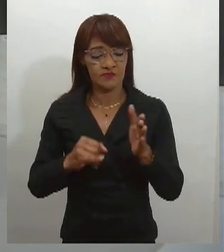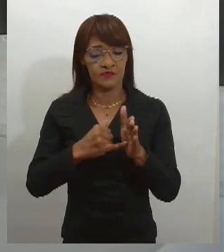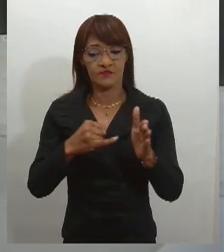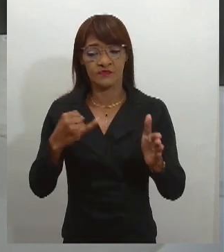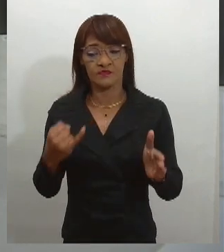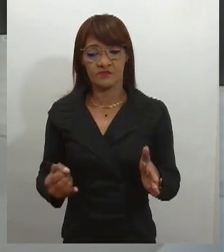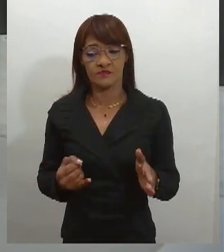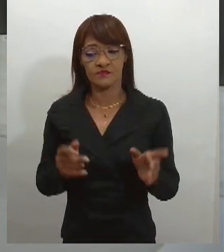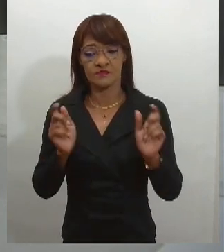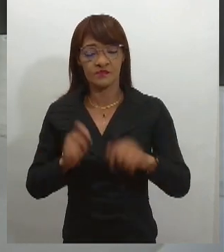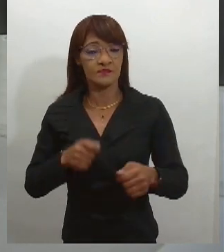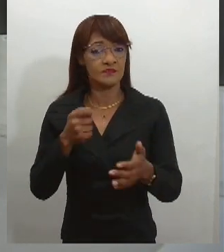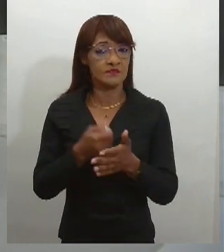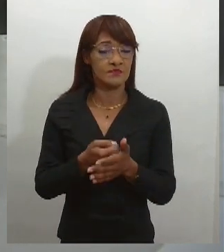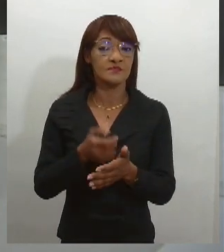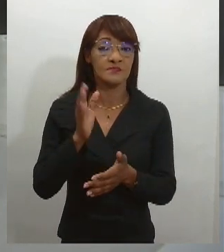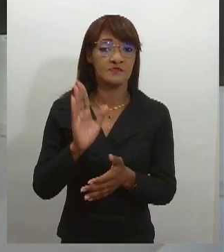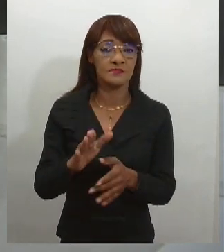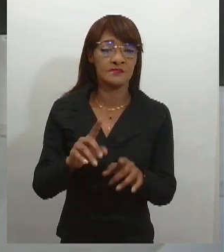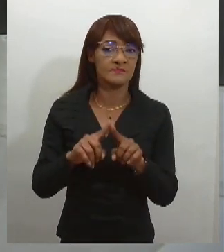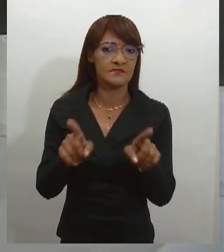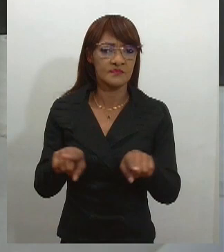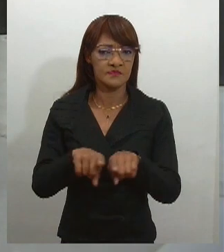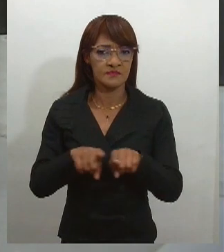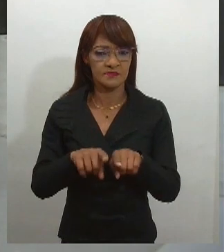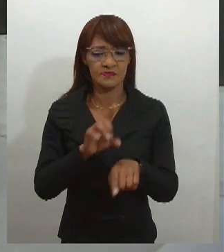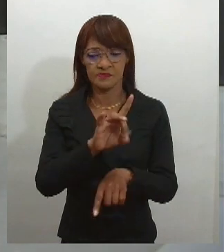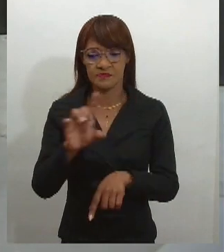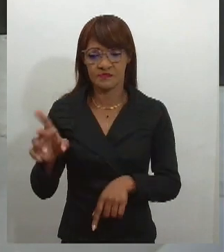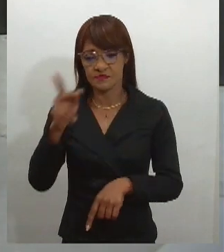crédito consignado, e que as pessoas, de uma forma